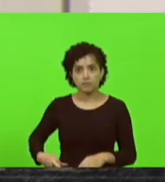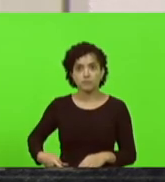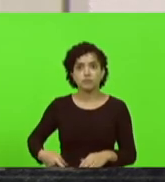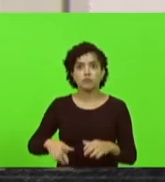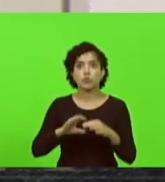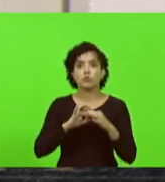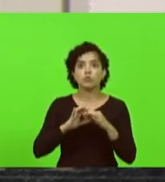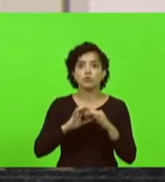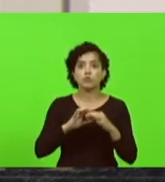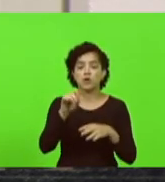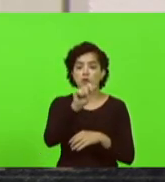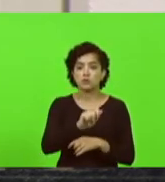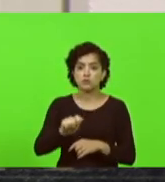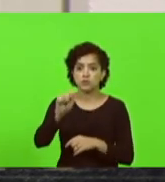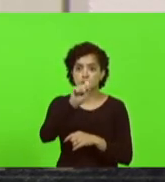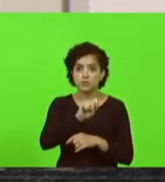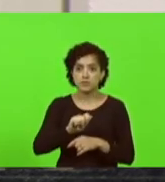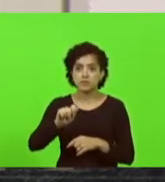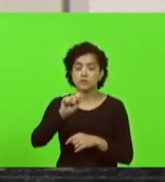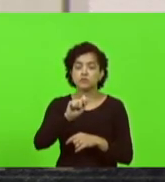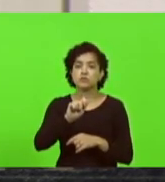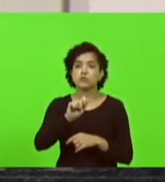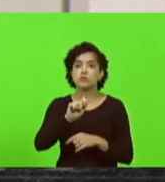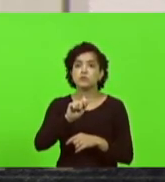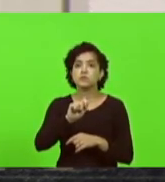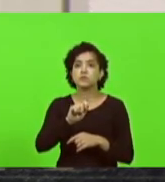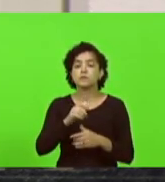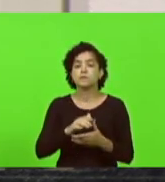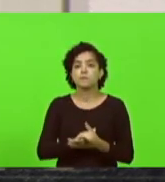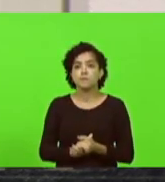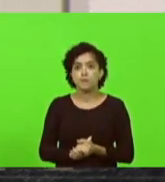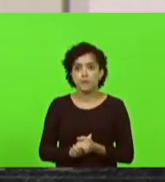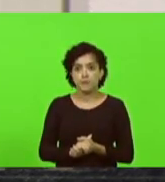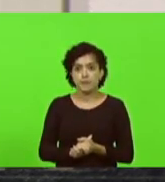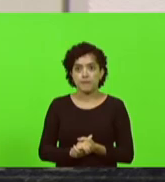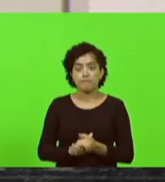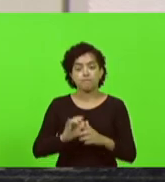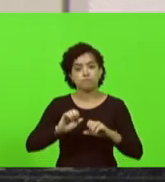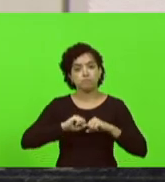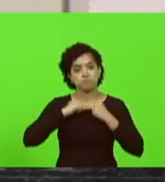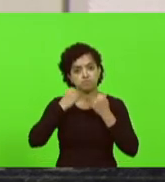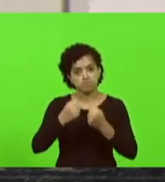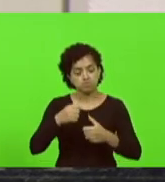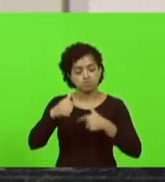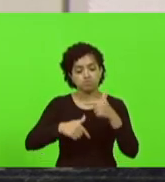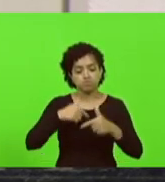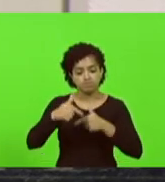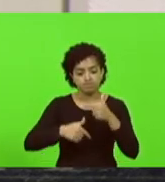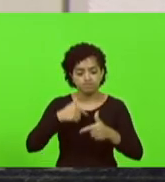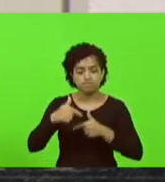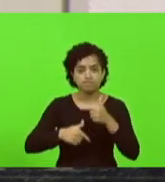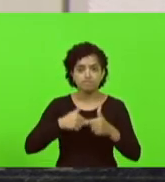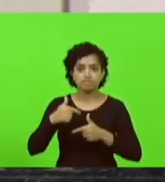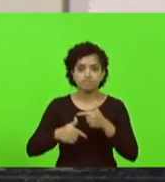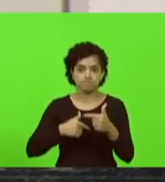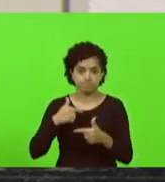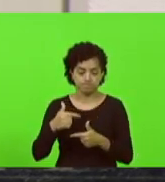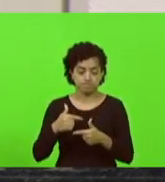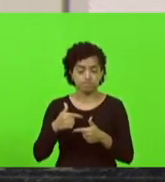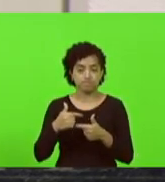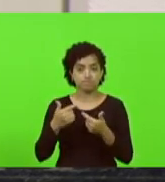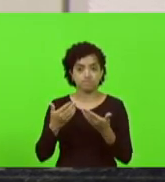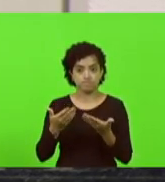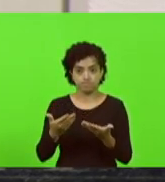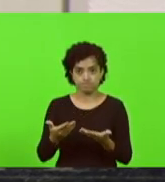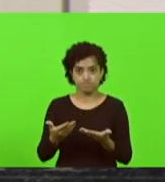de Associações de Moradores e Entidades Afim, pela dedicação e atuação no desempenho de suas funções